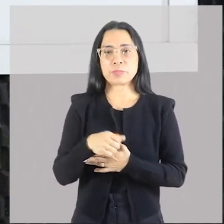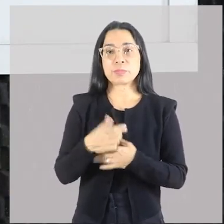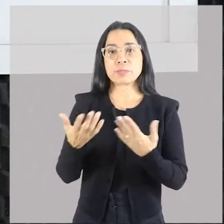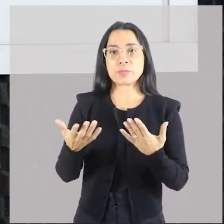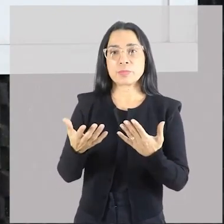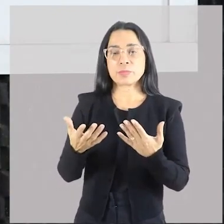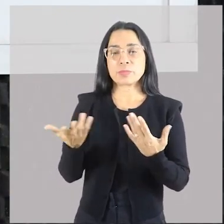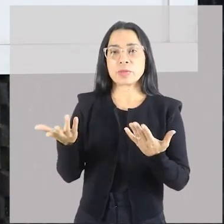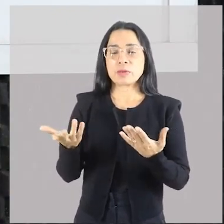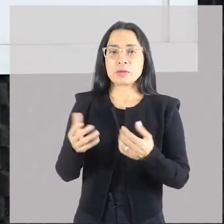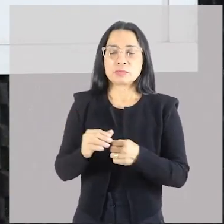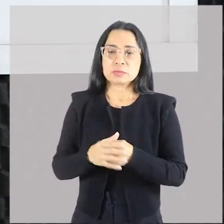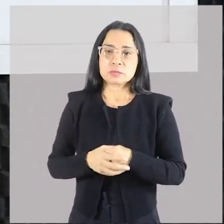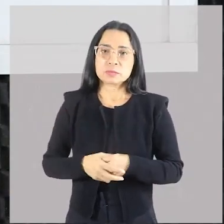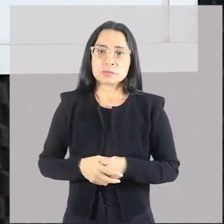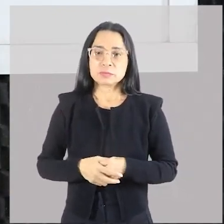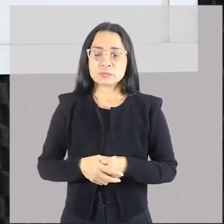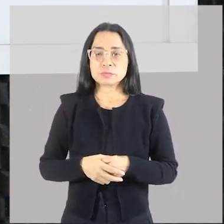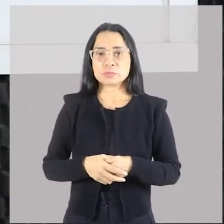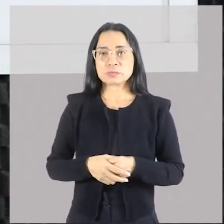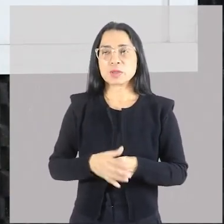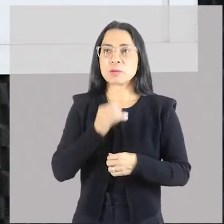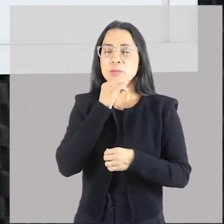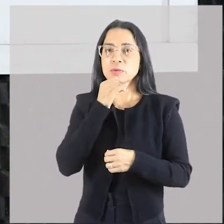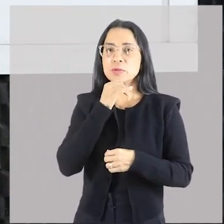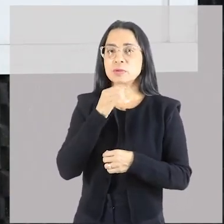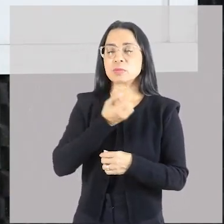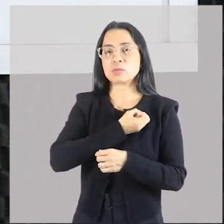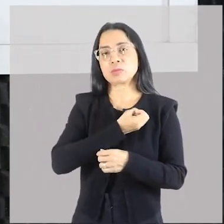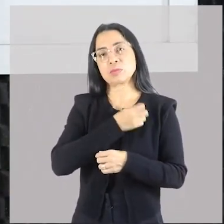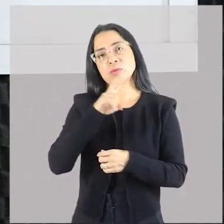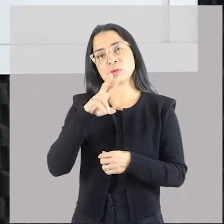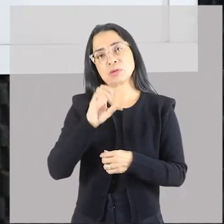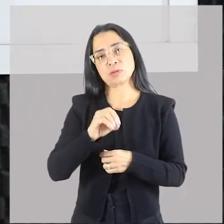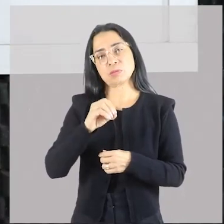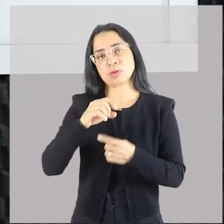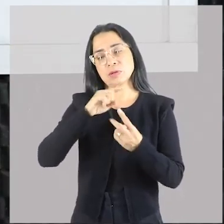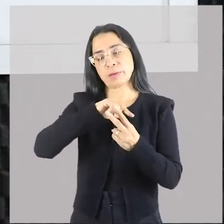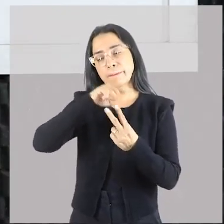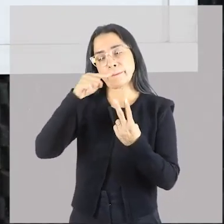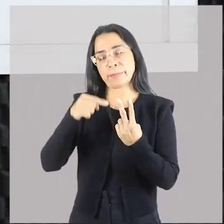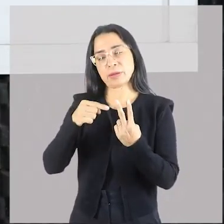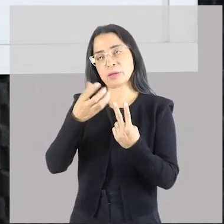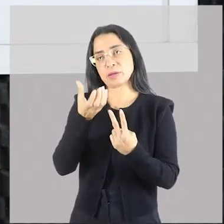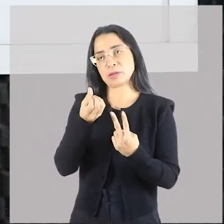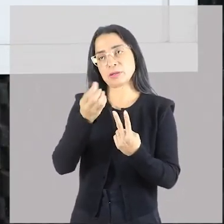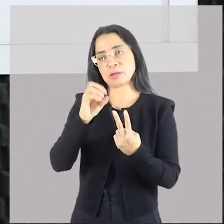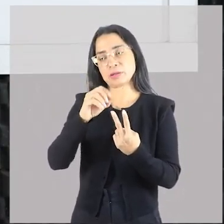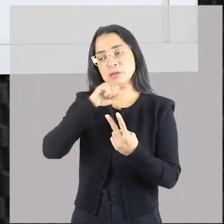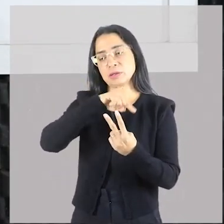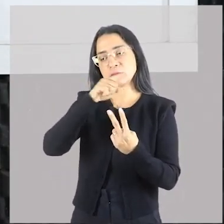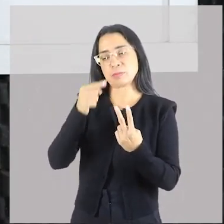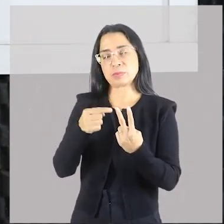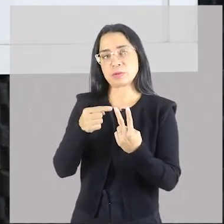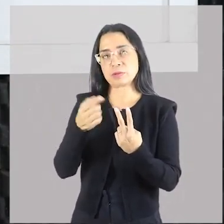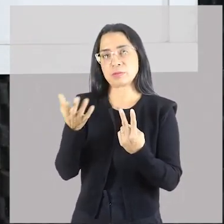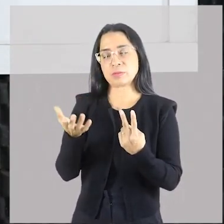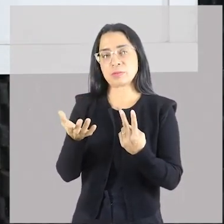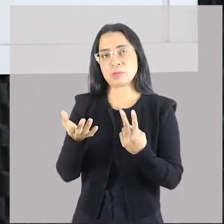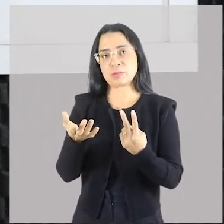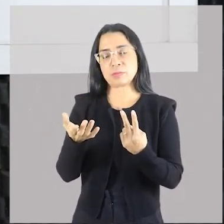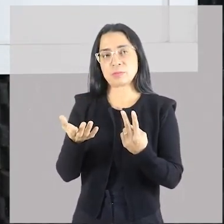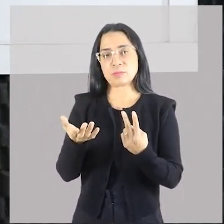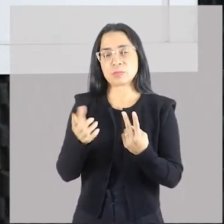às vezes a questão fala assim, o número 50π, 60π, não substituir o π pelo número,